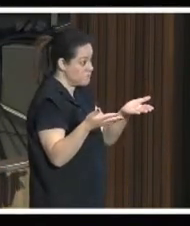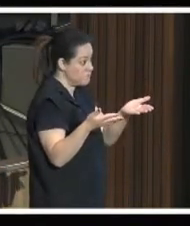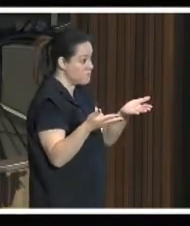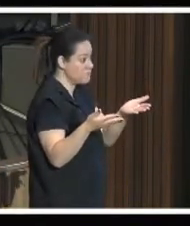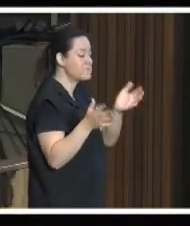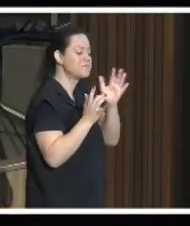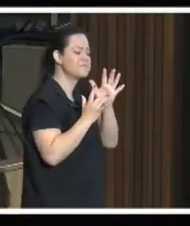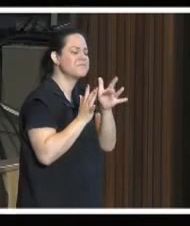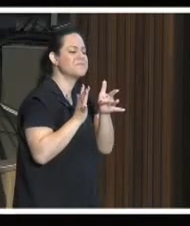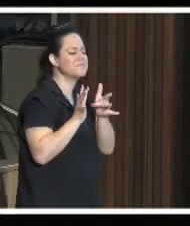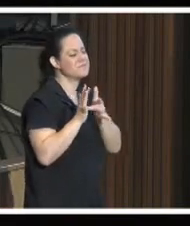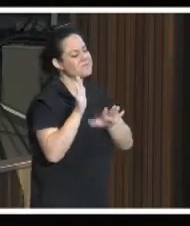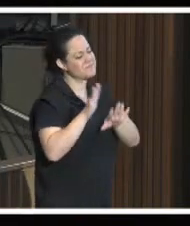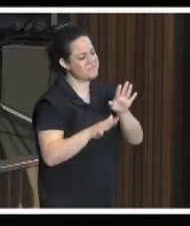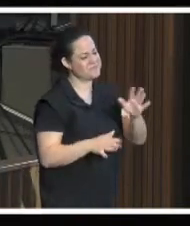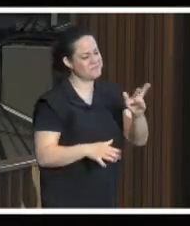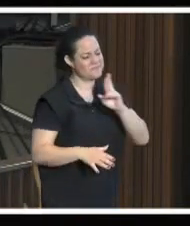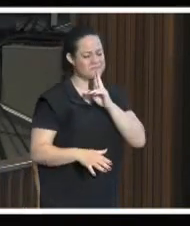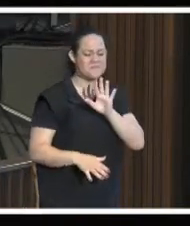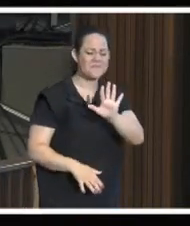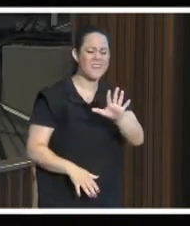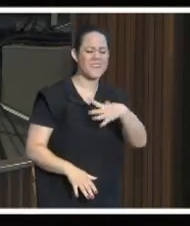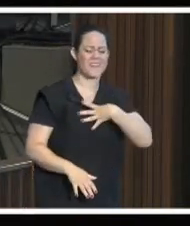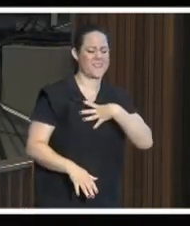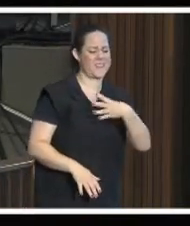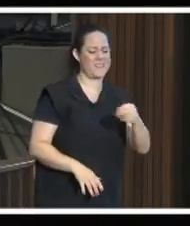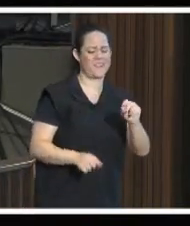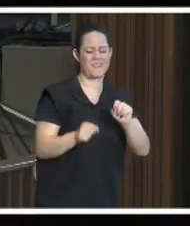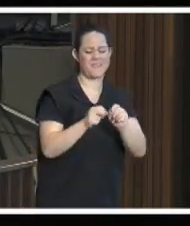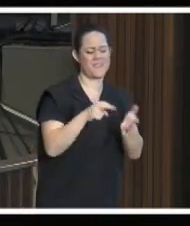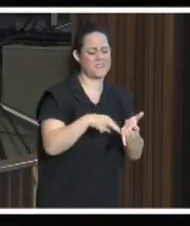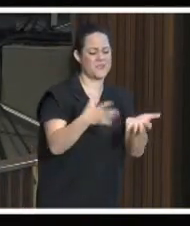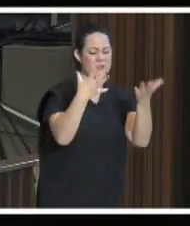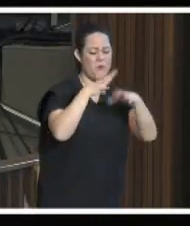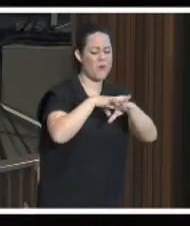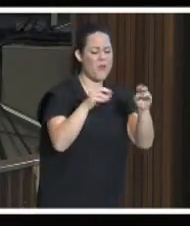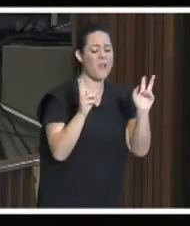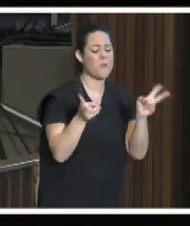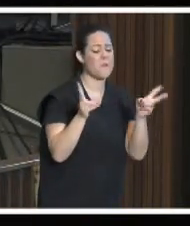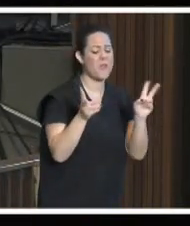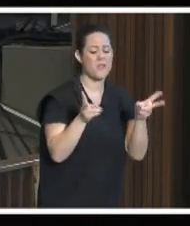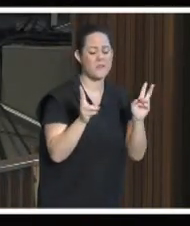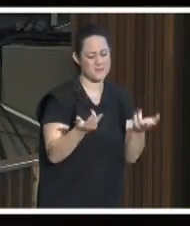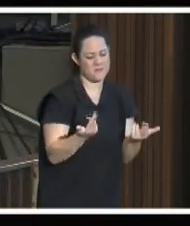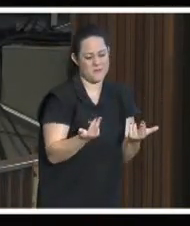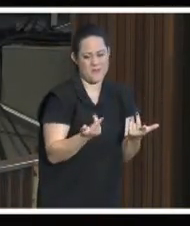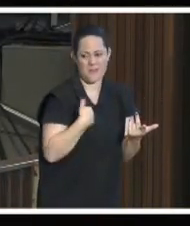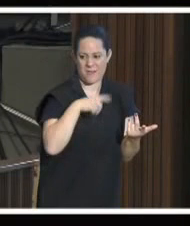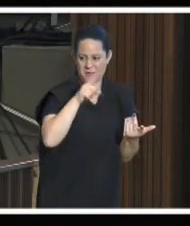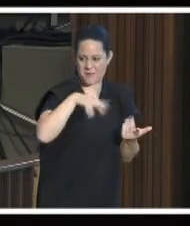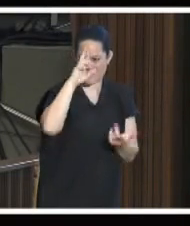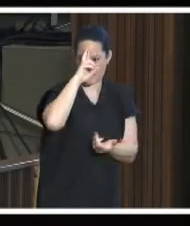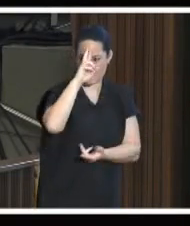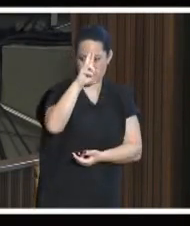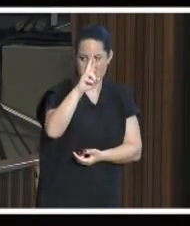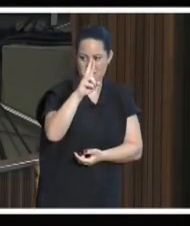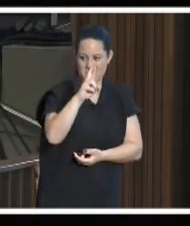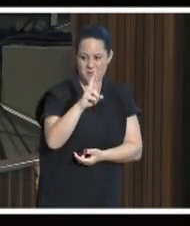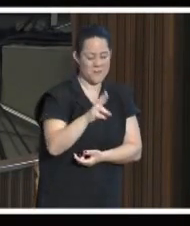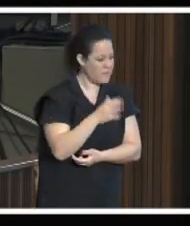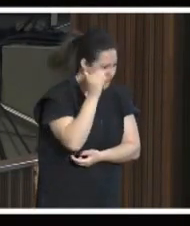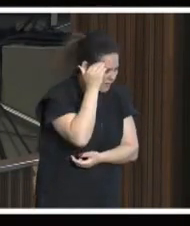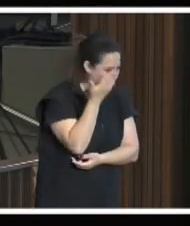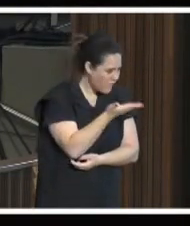E Jesus ia talvez dizer para mim: filho, tanto faz, ressuscitar ou curada na mesma, eu sou o Senhor. Você está